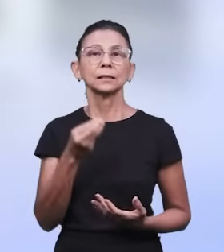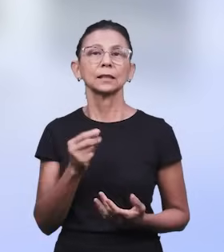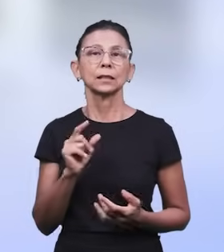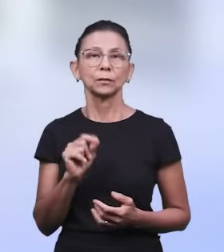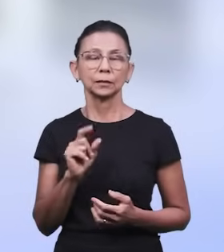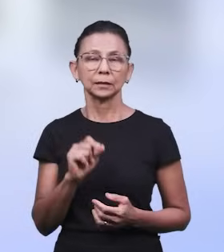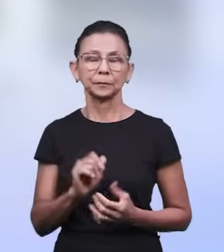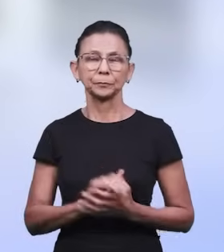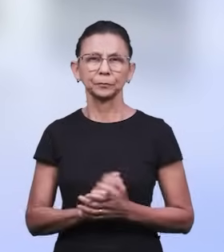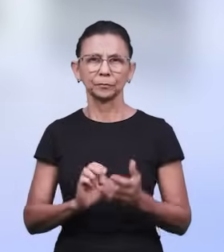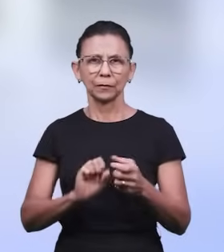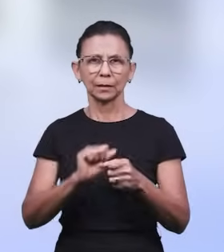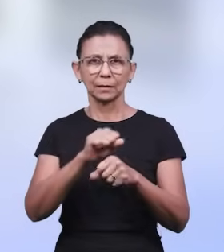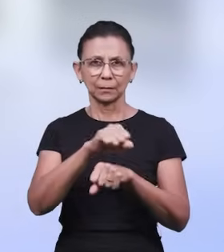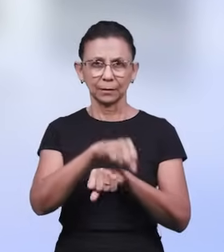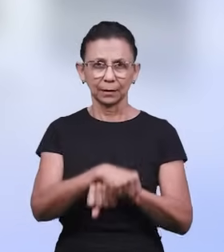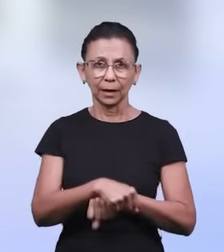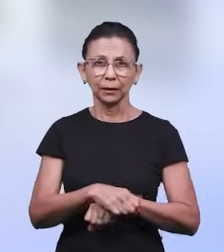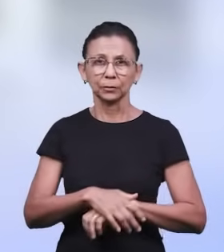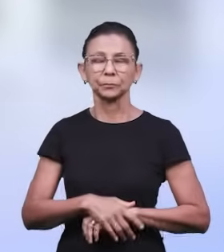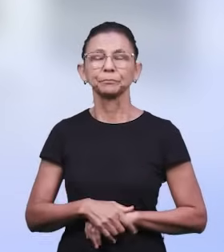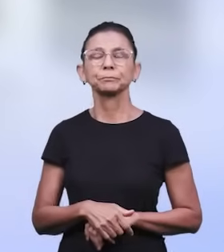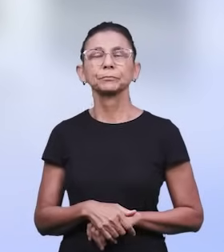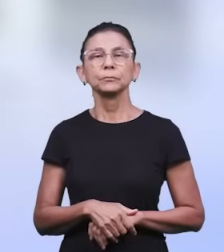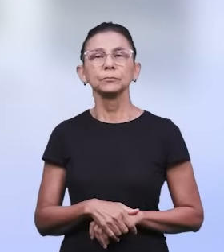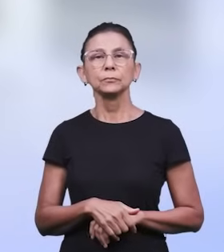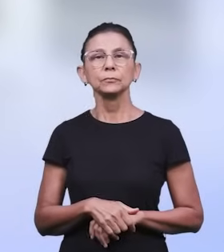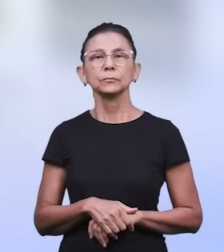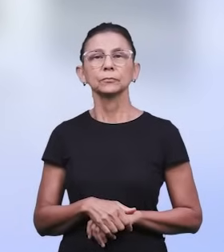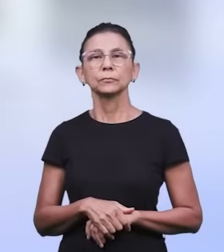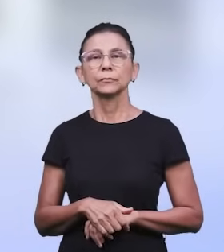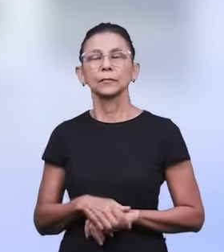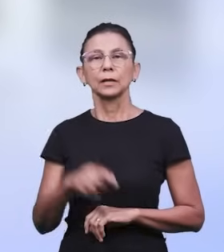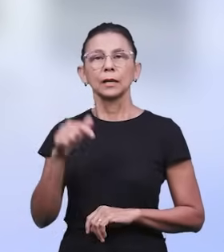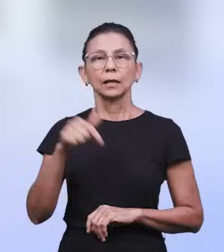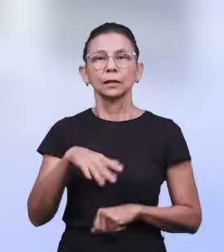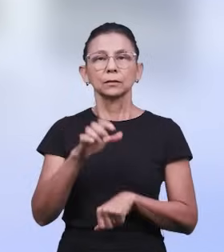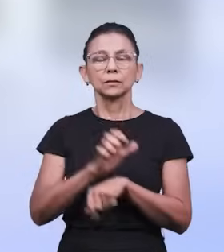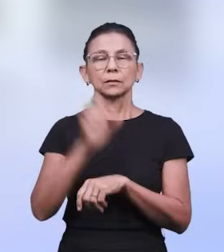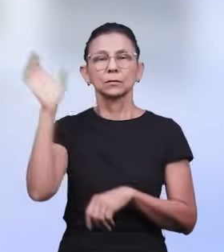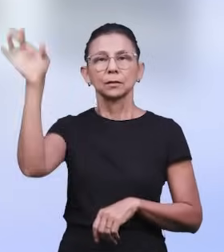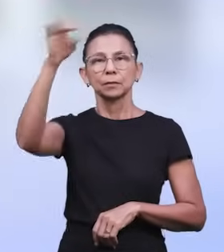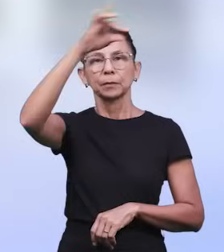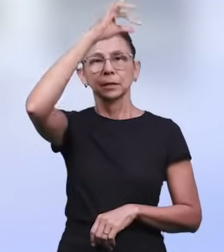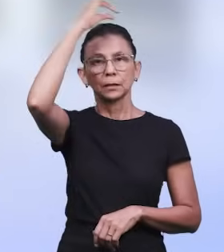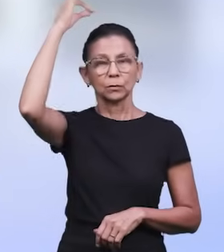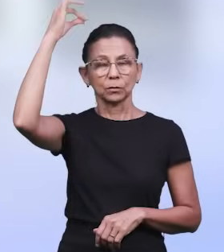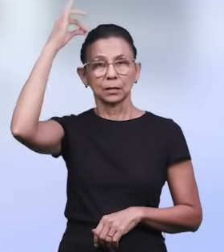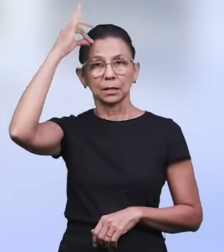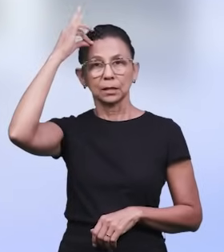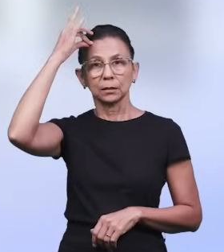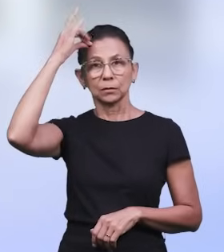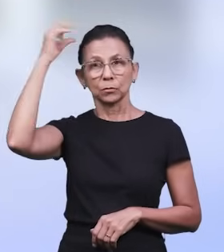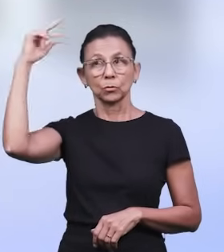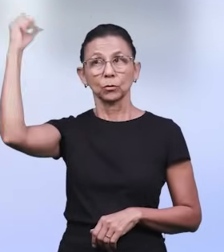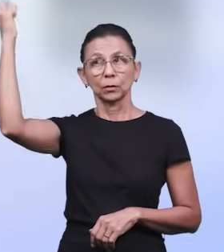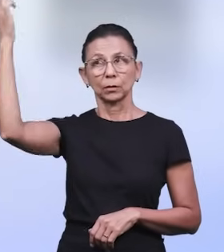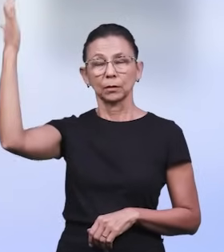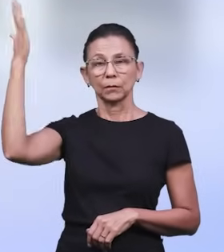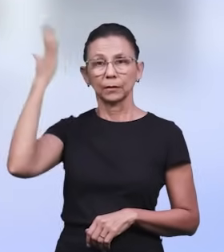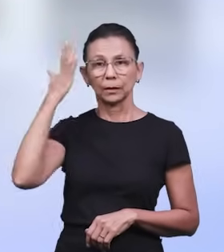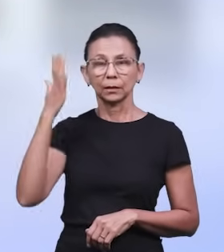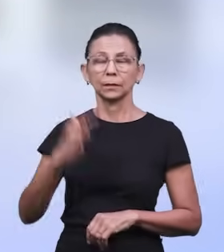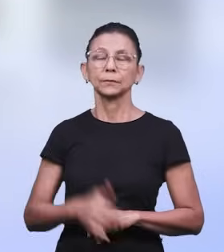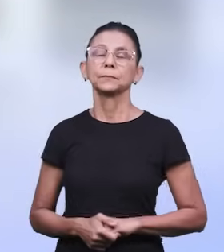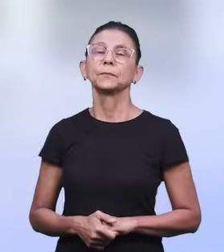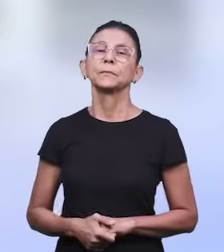de todo o seminário que o Senhor mostrou lá em Vitória do Espírito Santo, que temos visto que é o mesmo Espírito, né? Foi exatamente isso, a importância